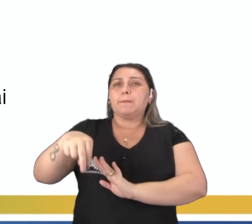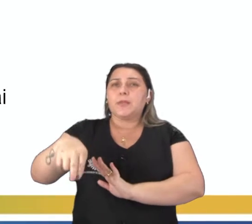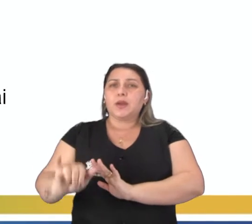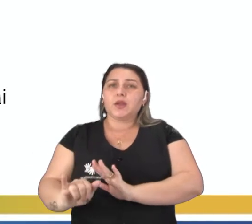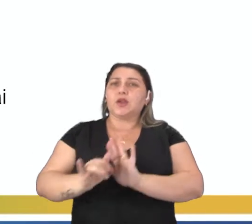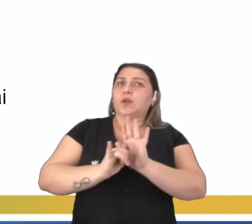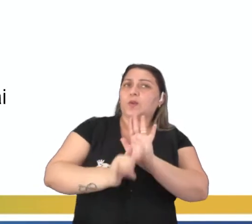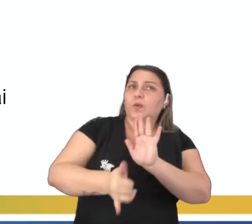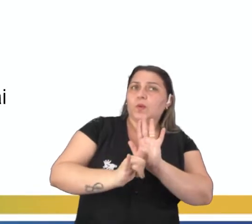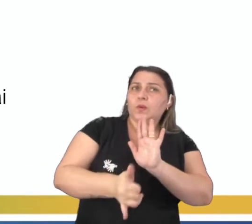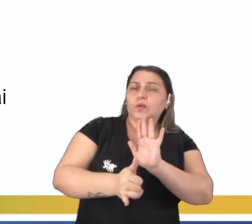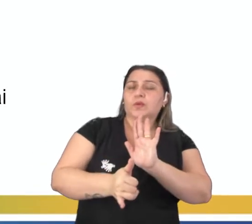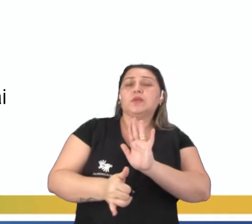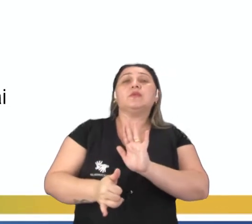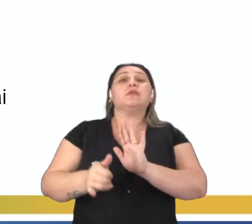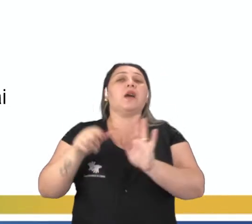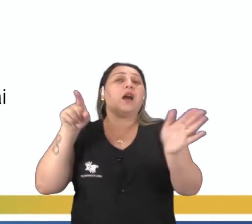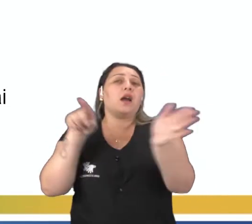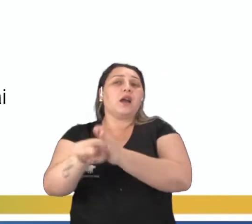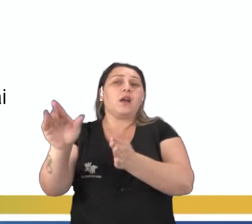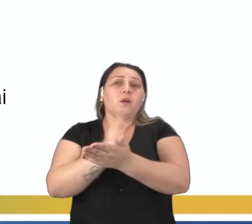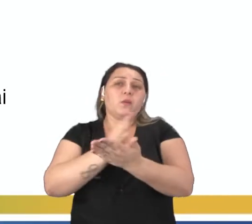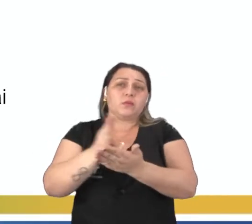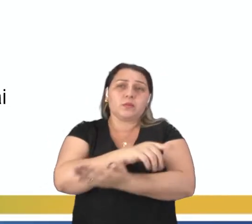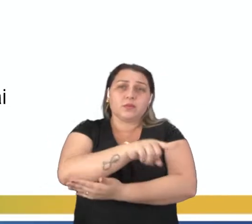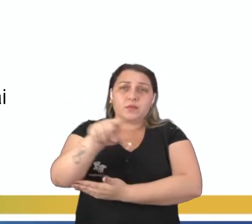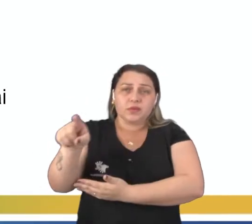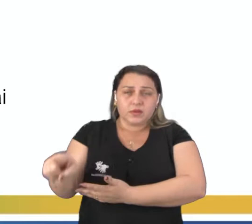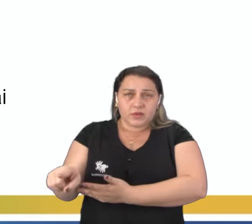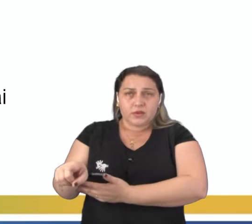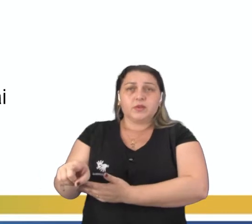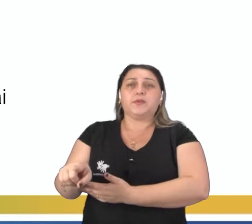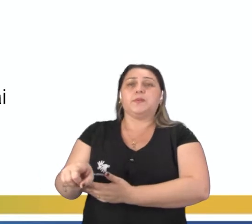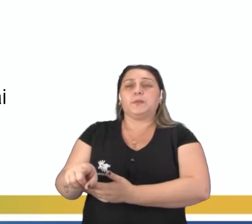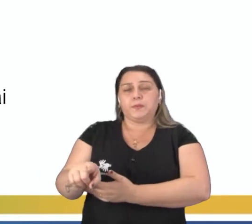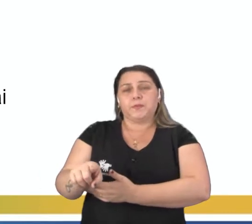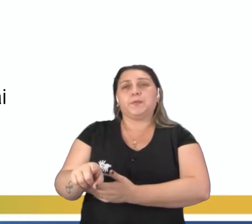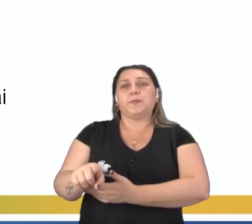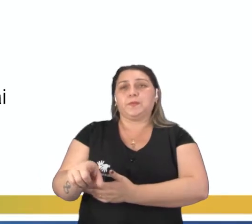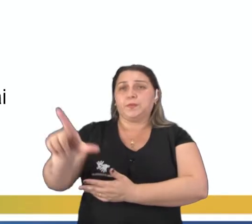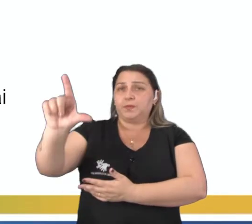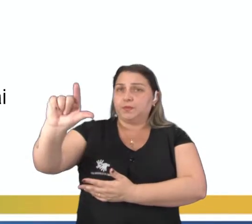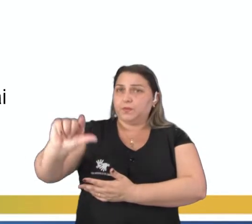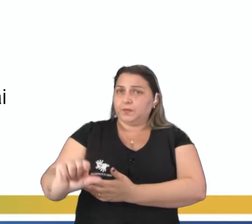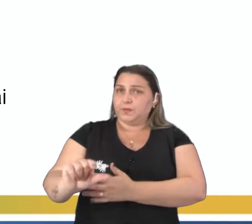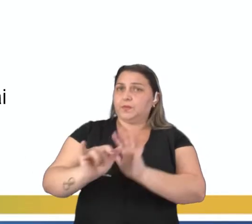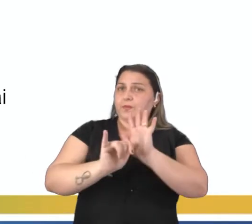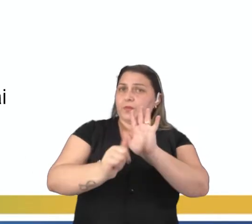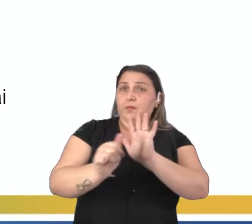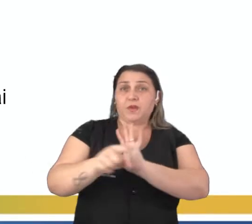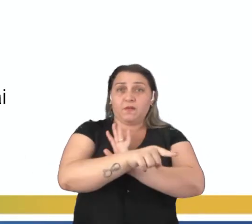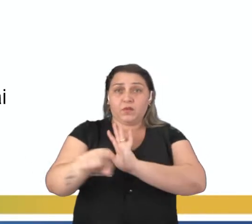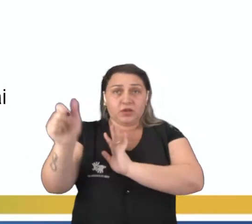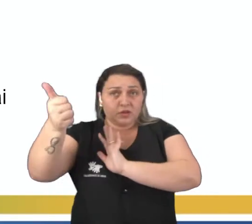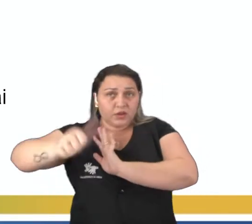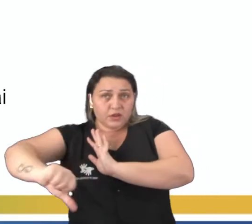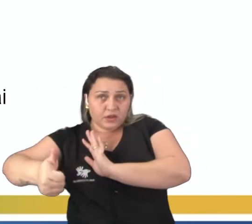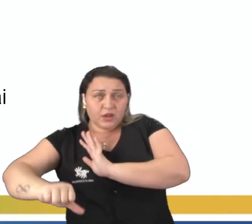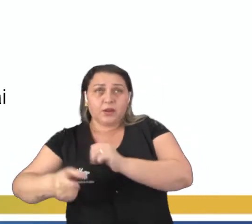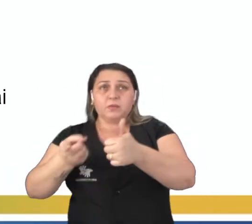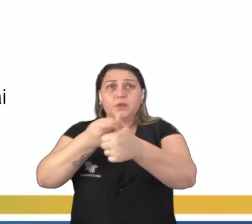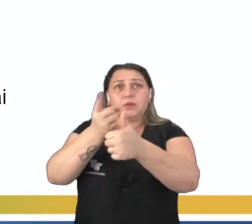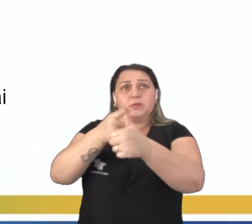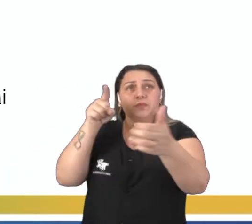miniconto. Vou fazer algumas perguntinhas para vocês a respeito desse microconto, já para vocês irem analisando.